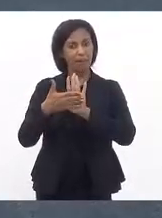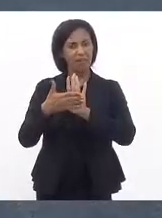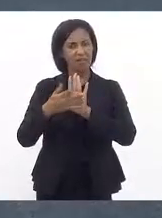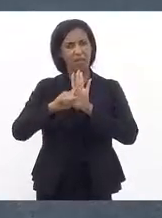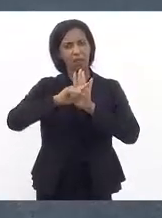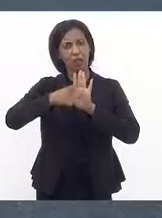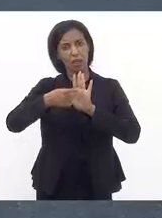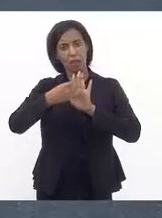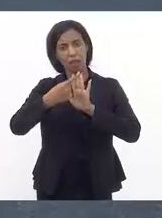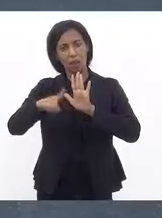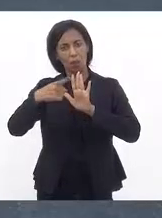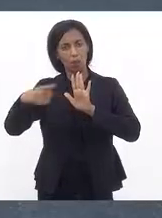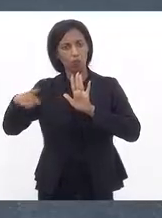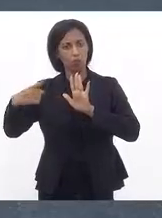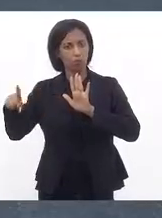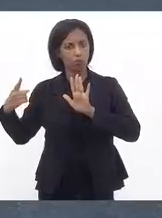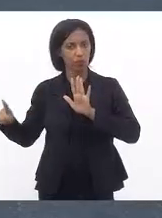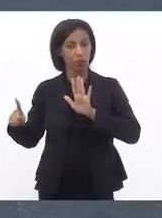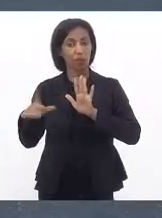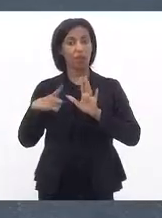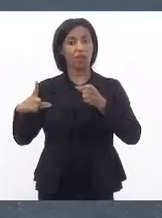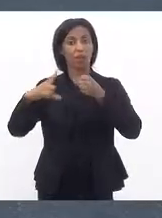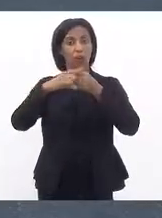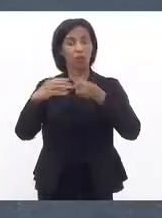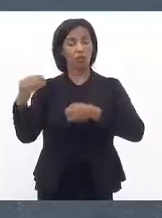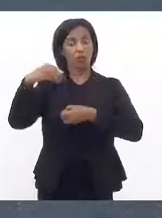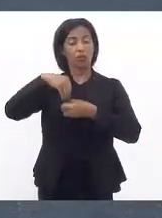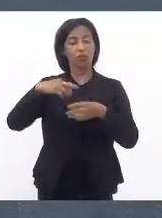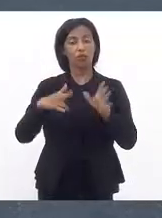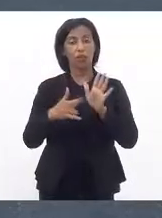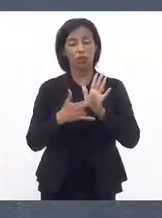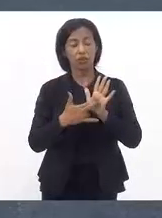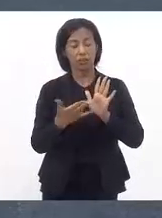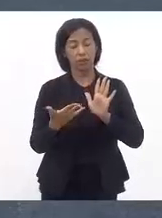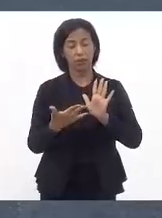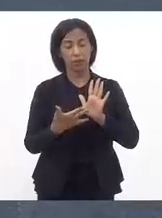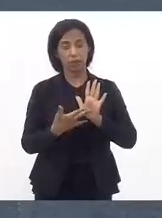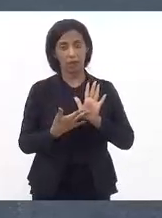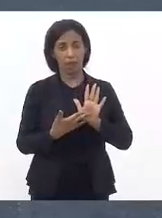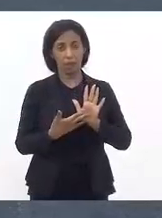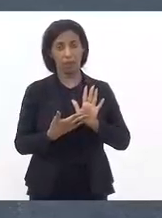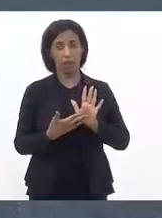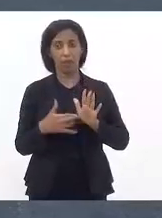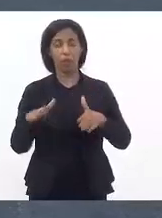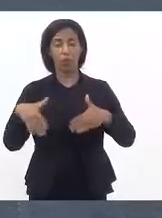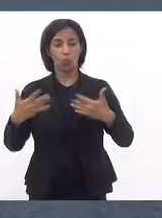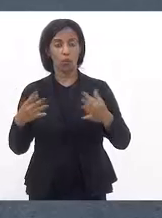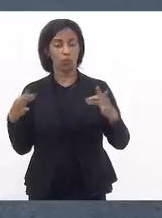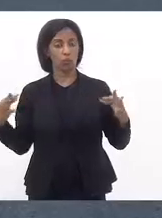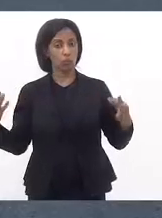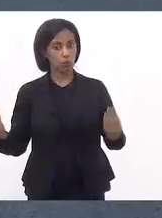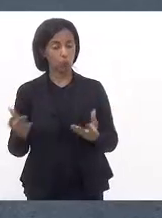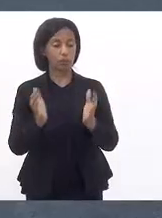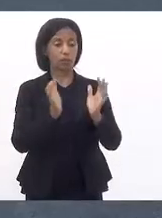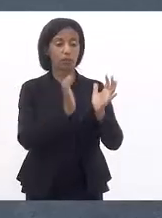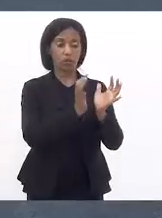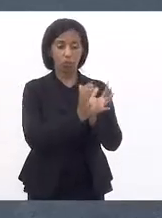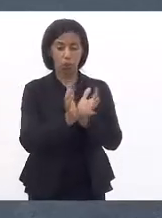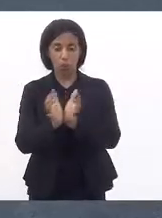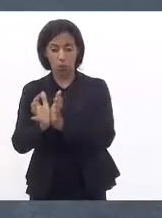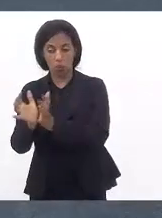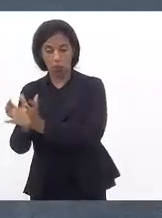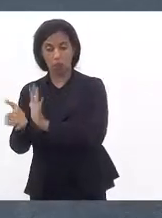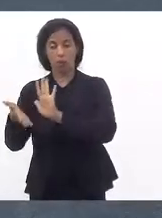negando projeto e tem um artigo dentro do Regimento Interno né que quando todas as comissões